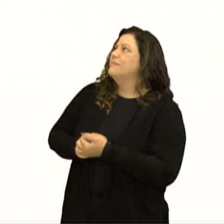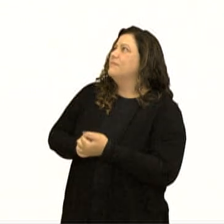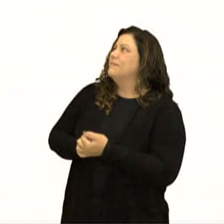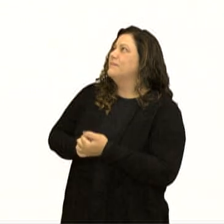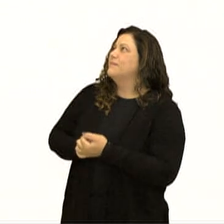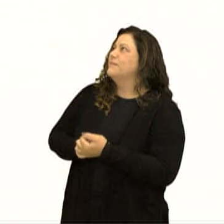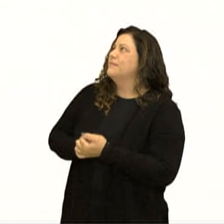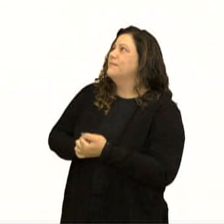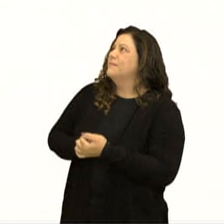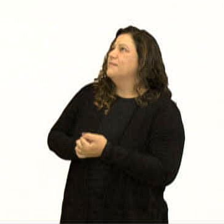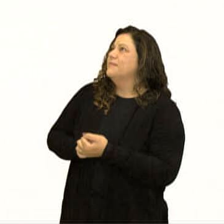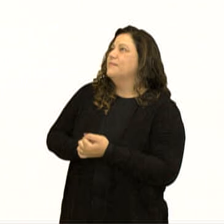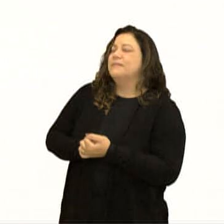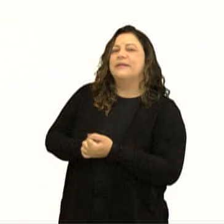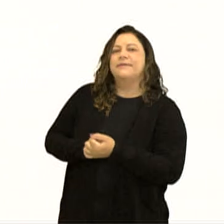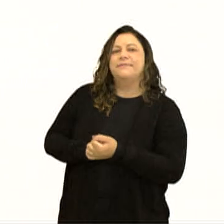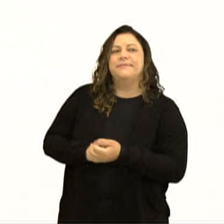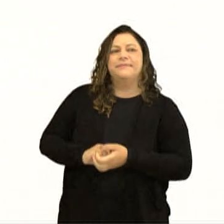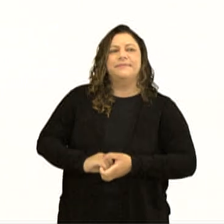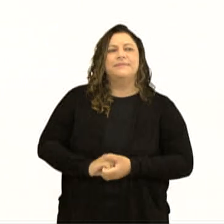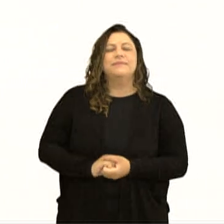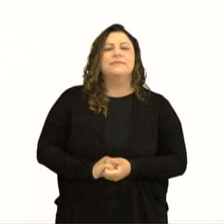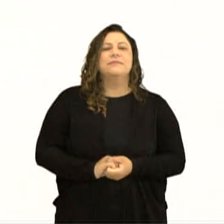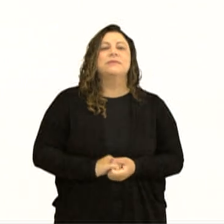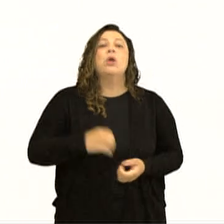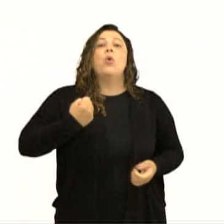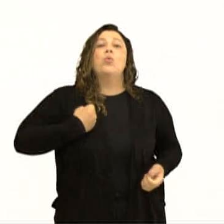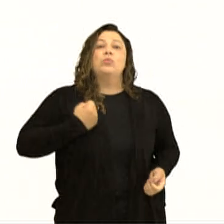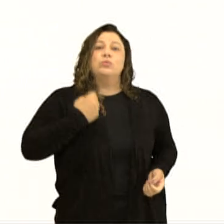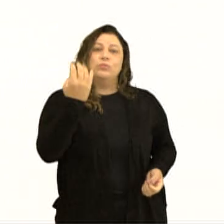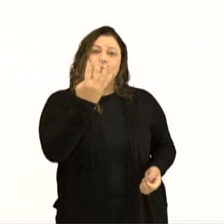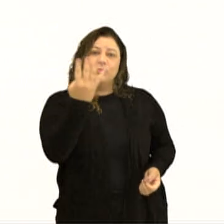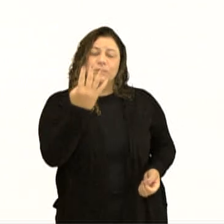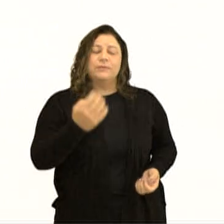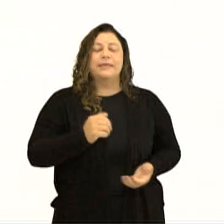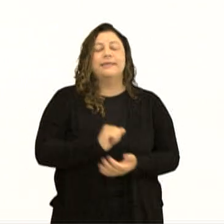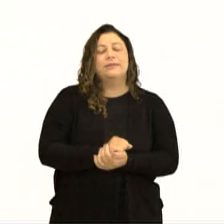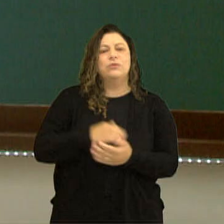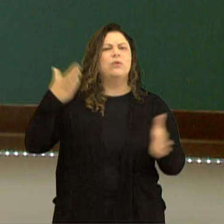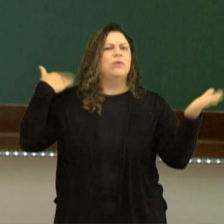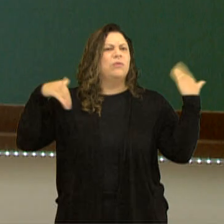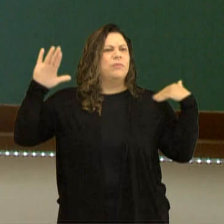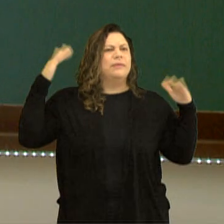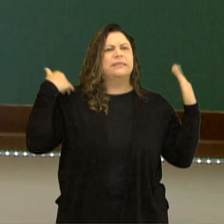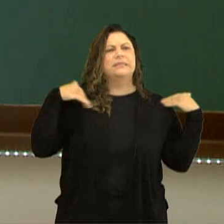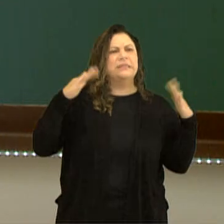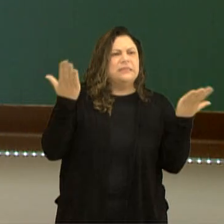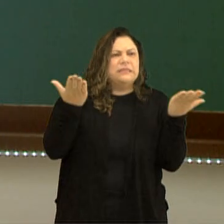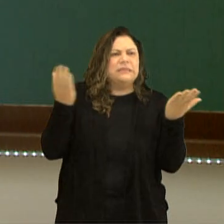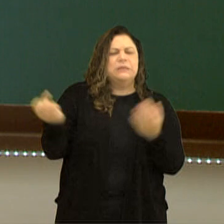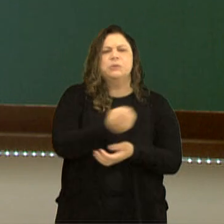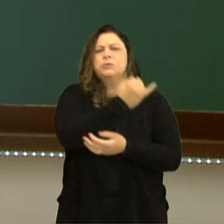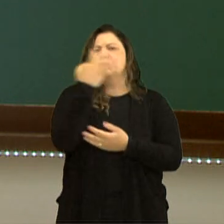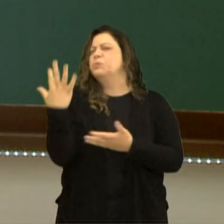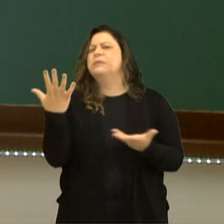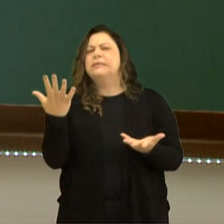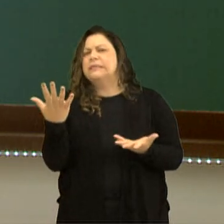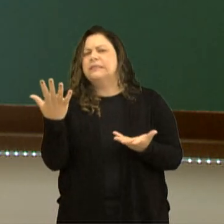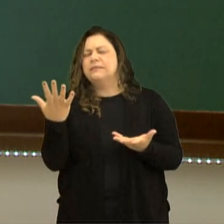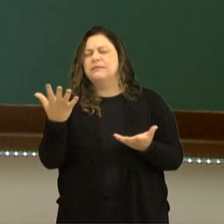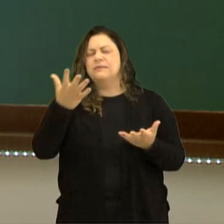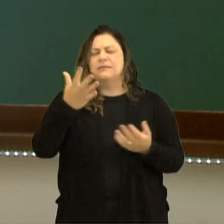customizable and private and fun. Número 4. O passeio comporta quantas